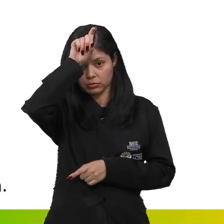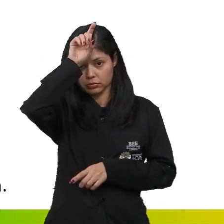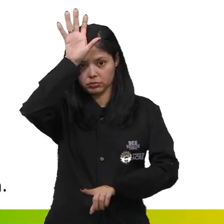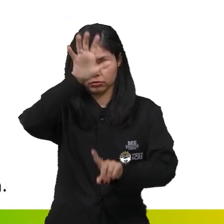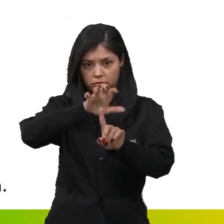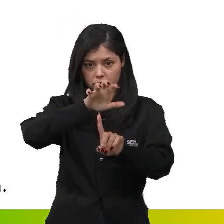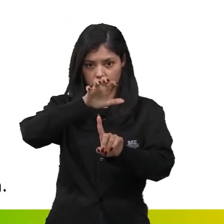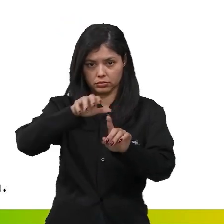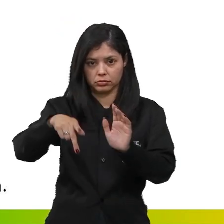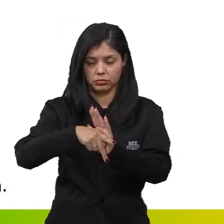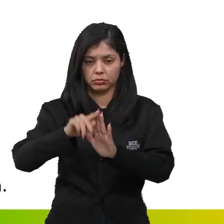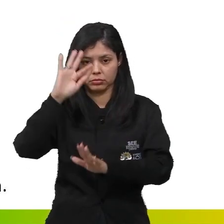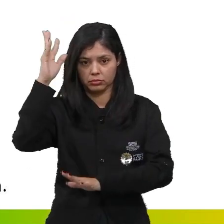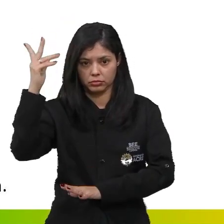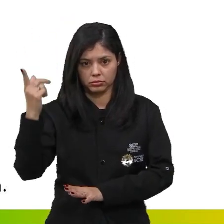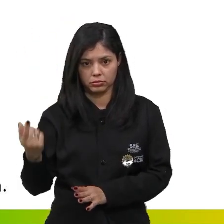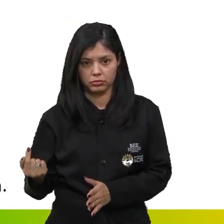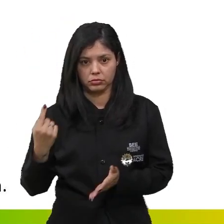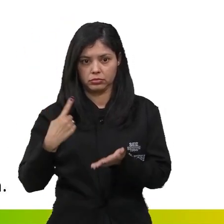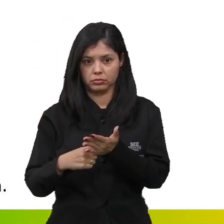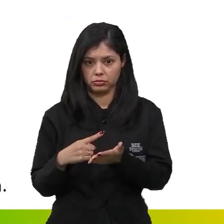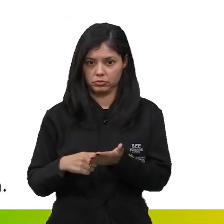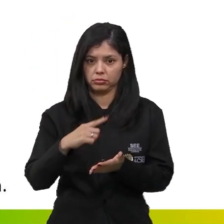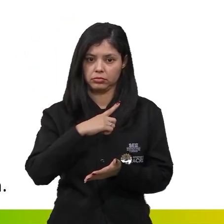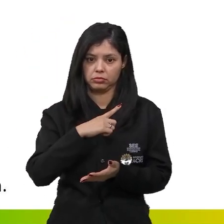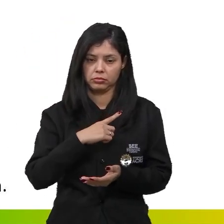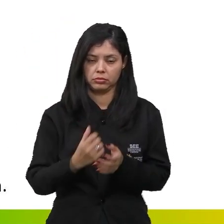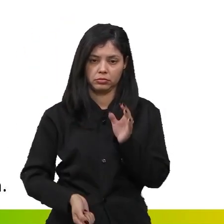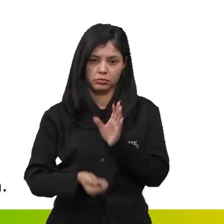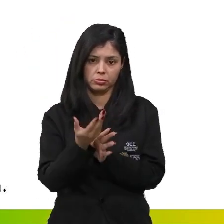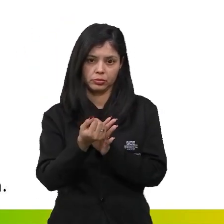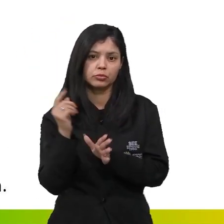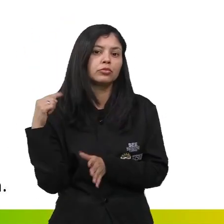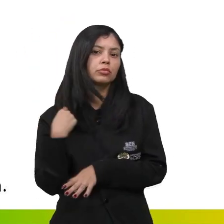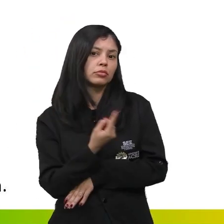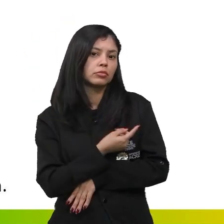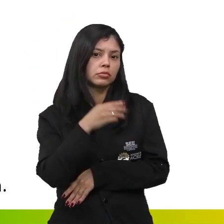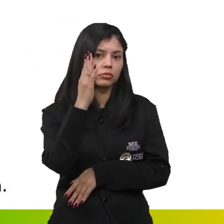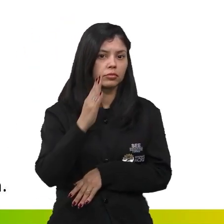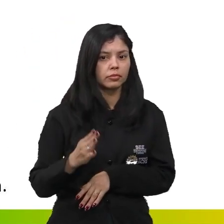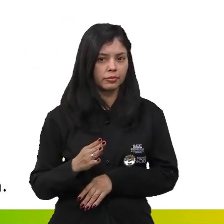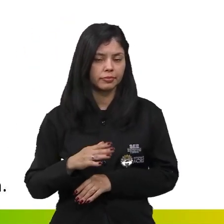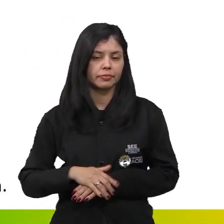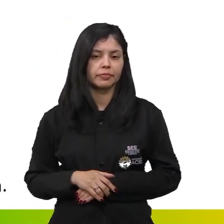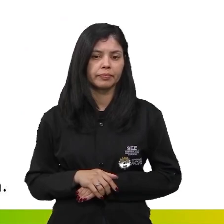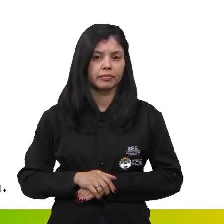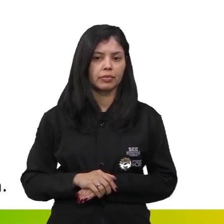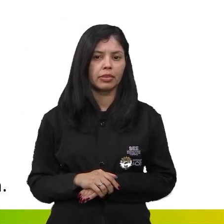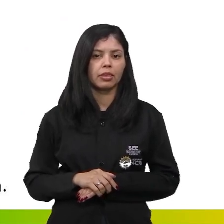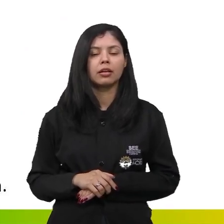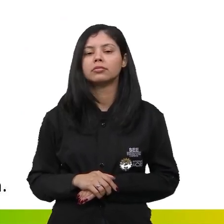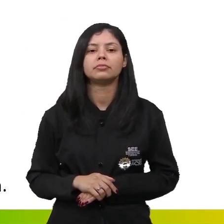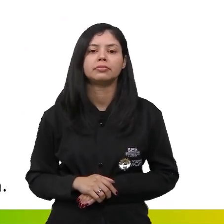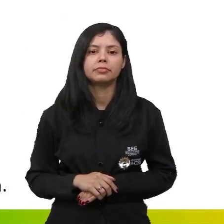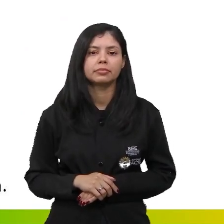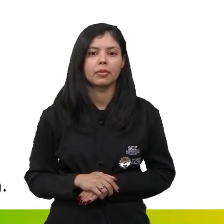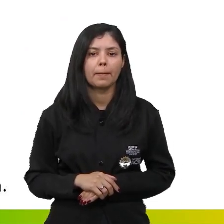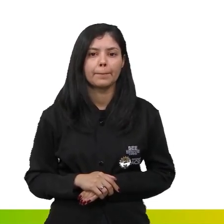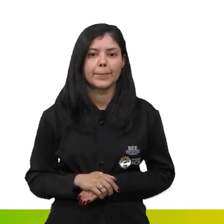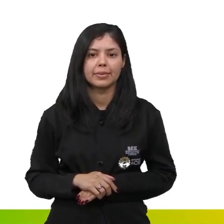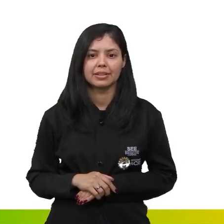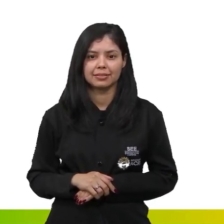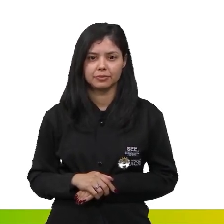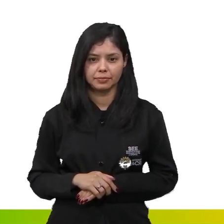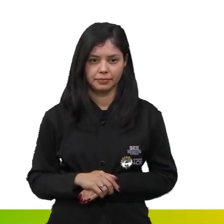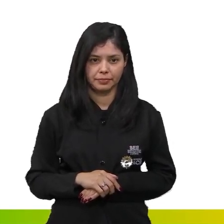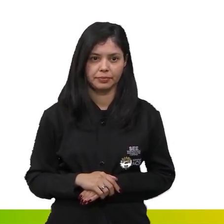influências culturais africanas marcantes na formação da nossa identidade. Maravilha. Vamos para a